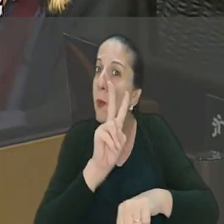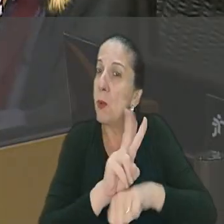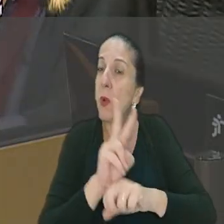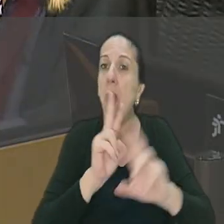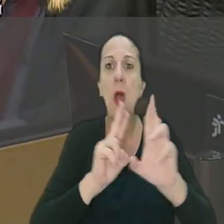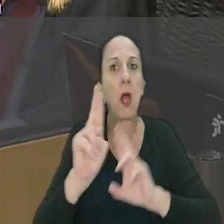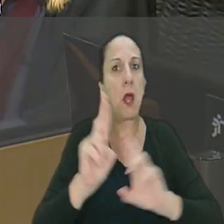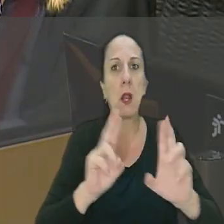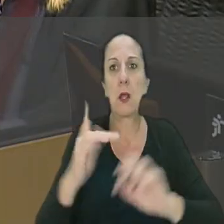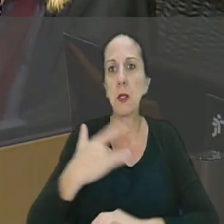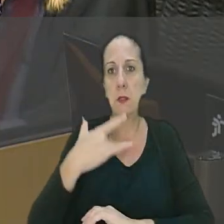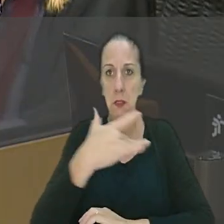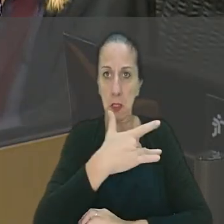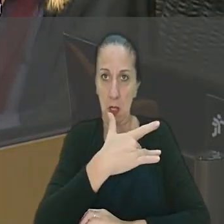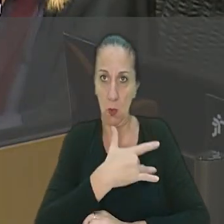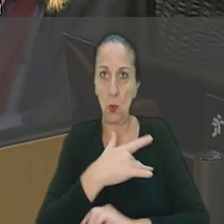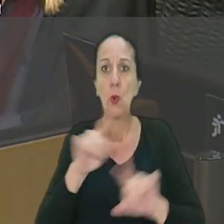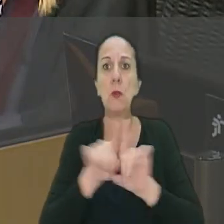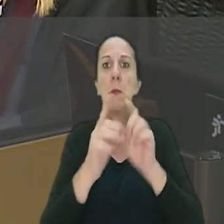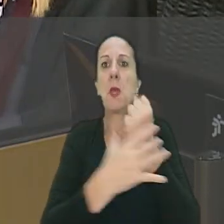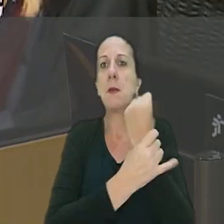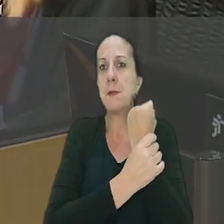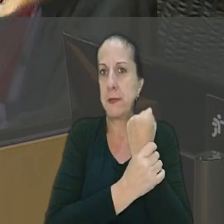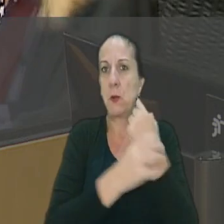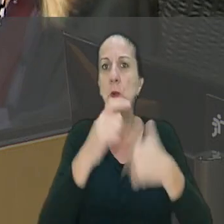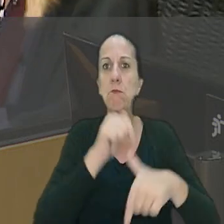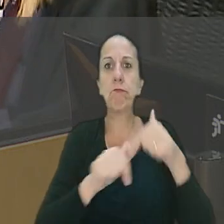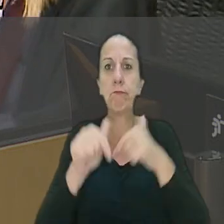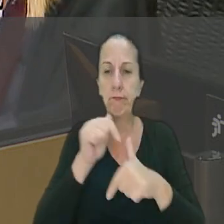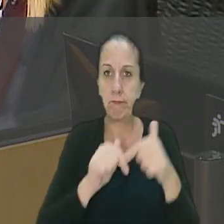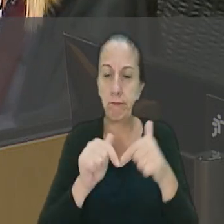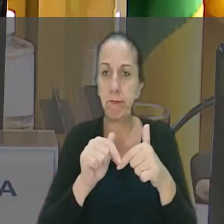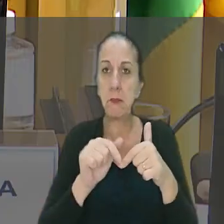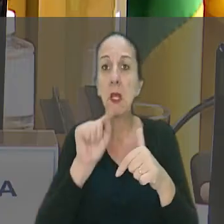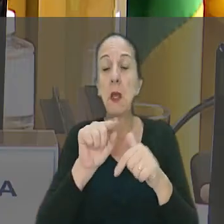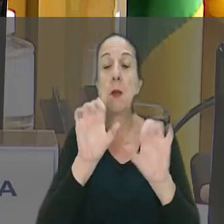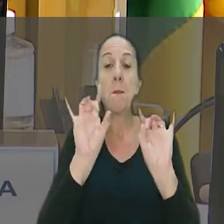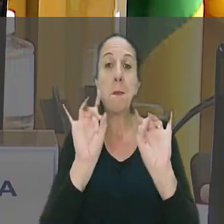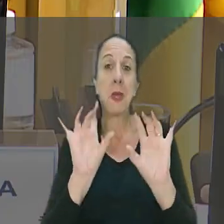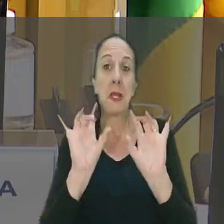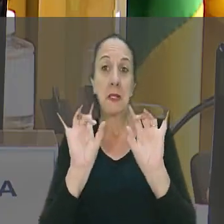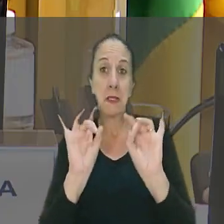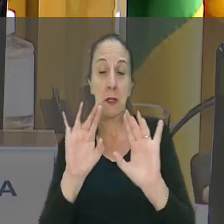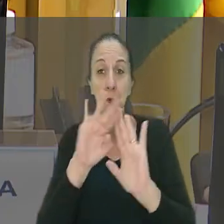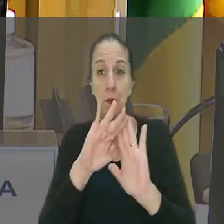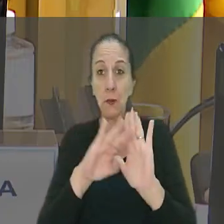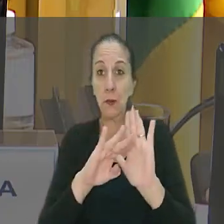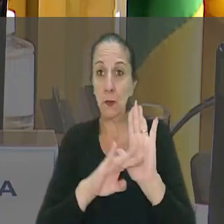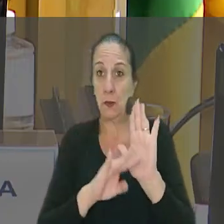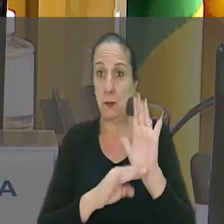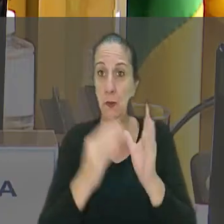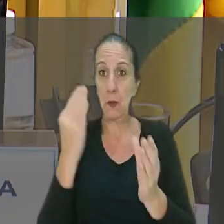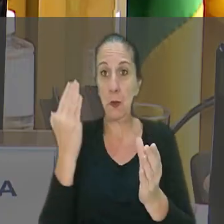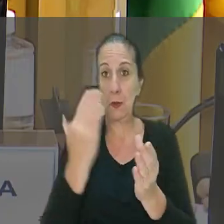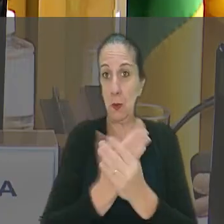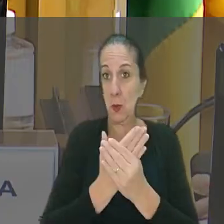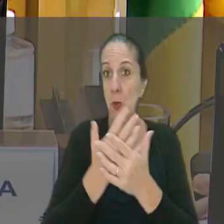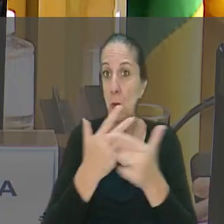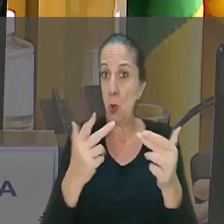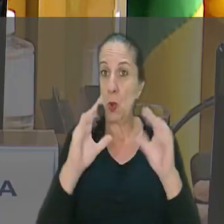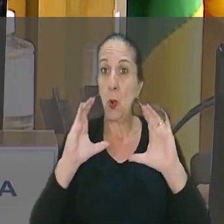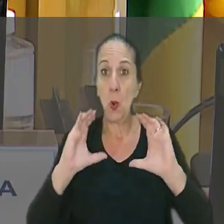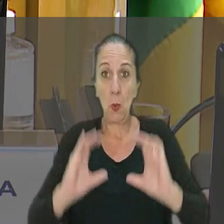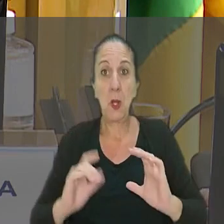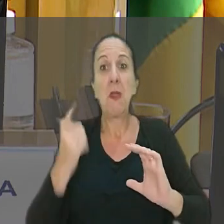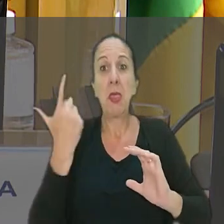protetivas relacionadas à saúde e à segurança dos trabalhadores. No caso específico dos autos, as condutas ilícitas